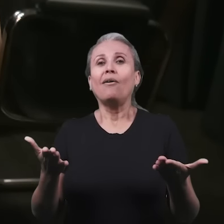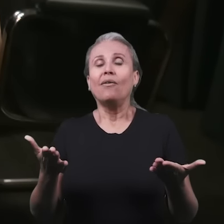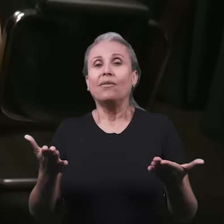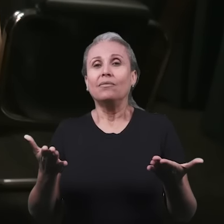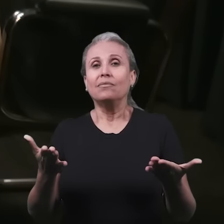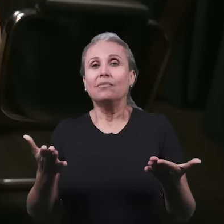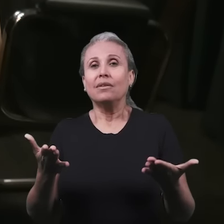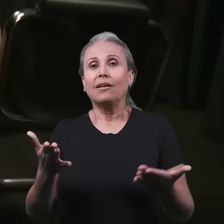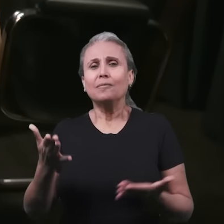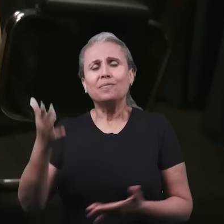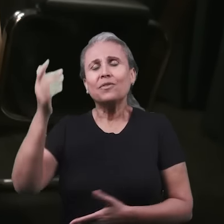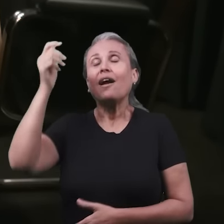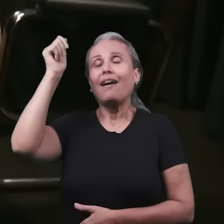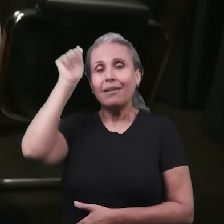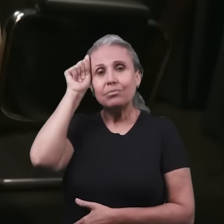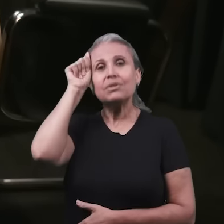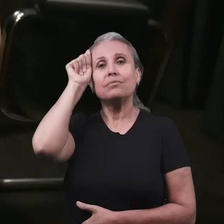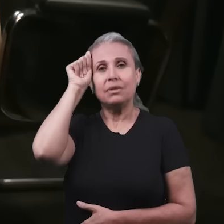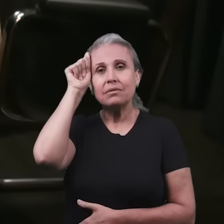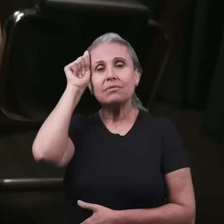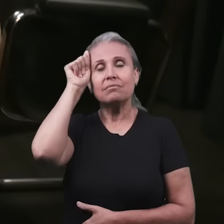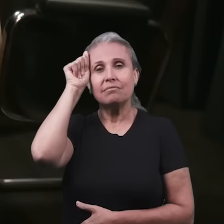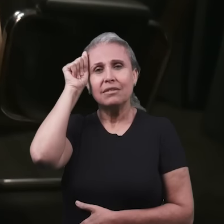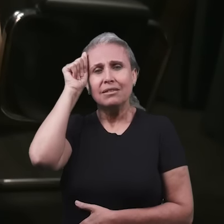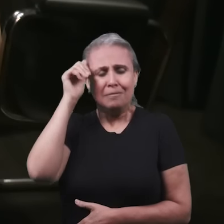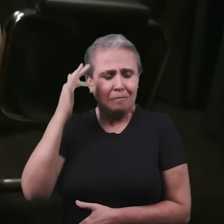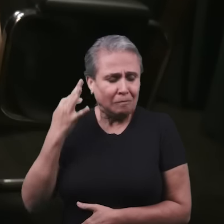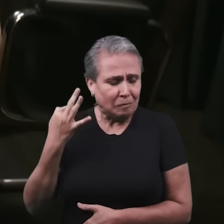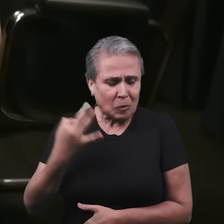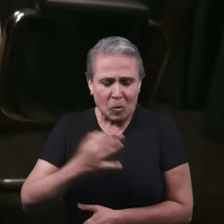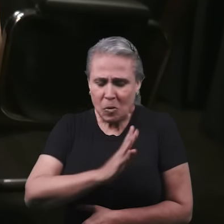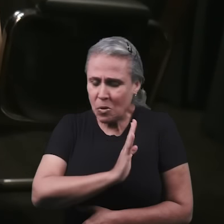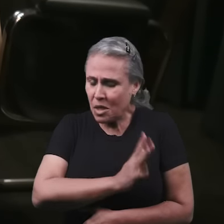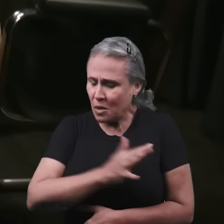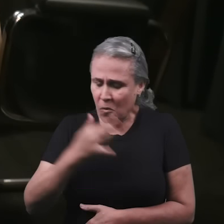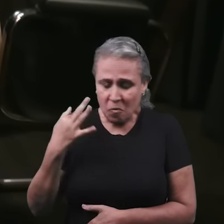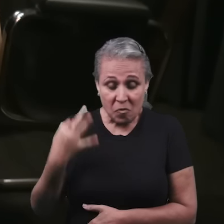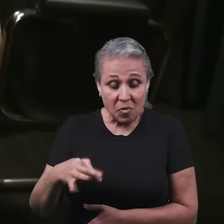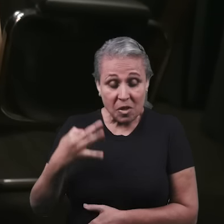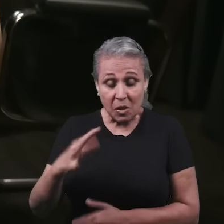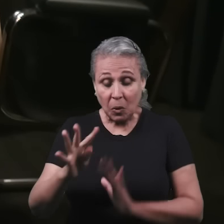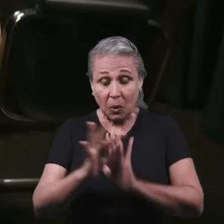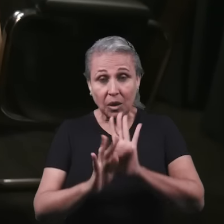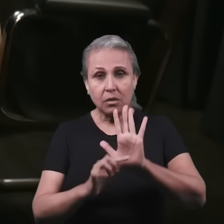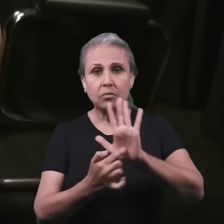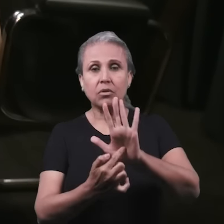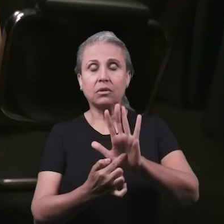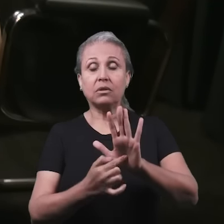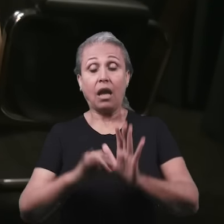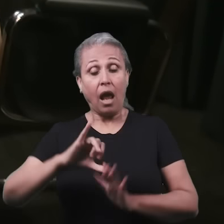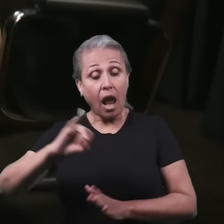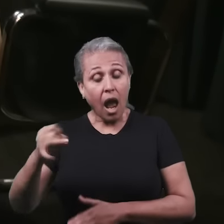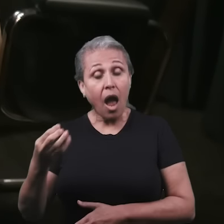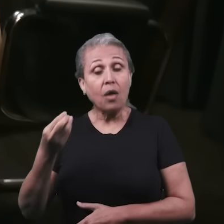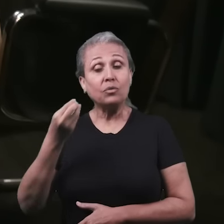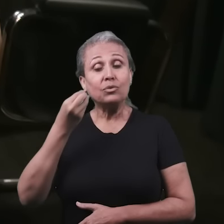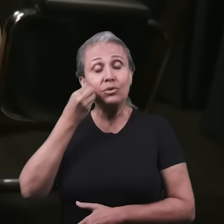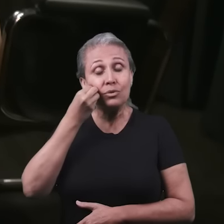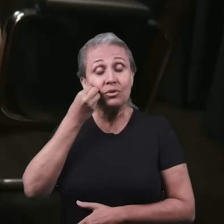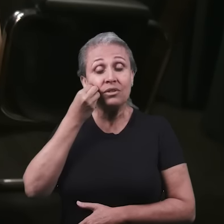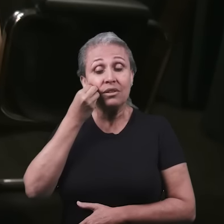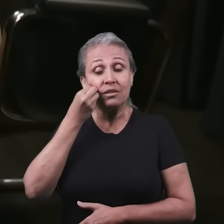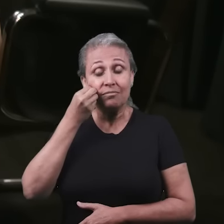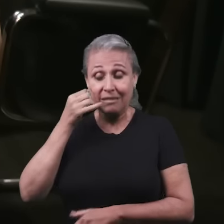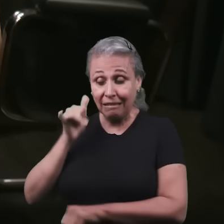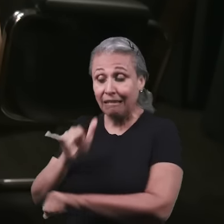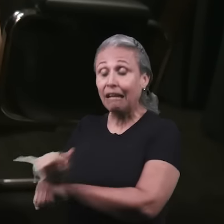remorso, né? Porque era a dor do ego ferido. Que a palavra nos diz o seguinte, ó: e Judas, o que o traíra,